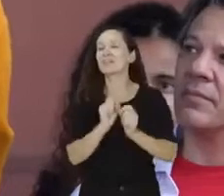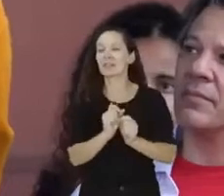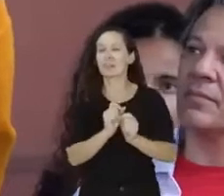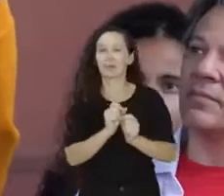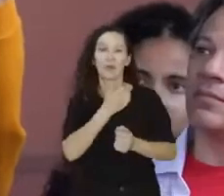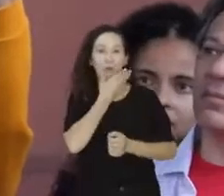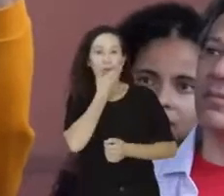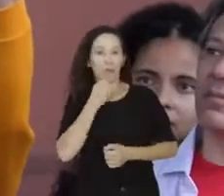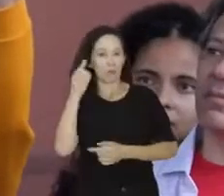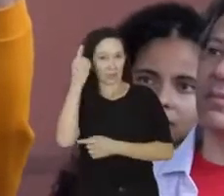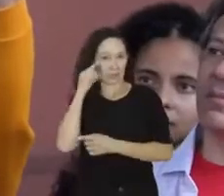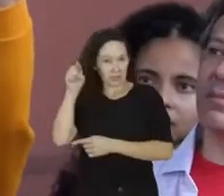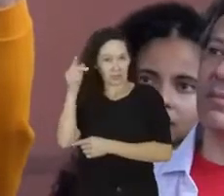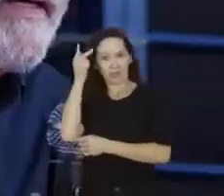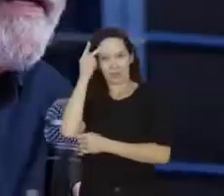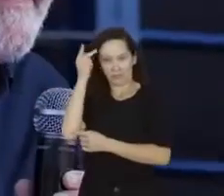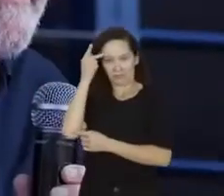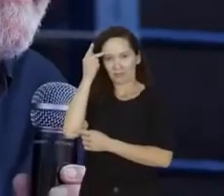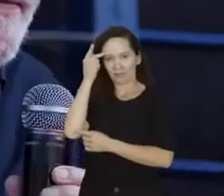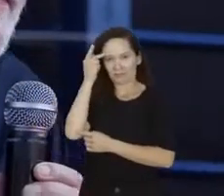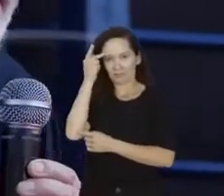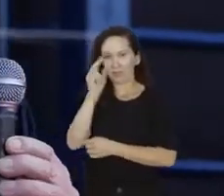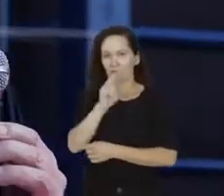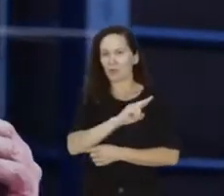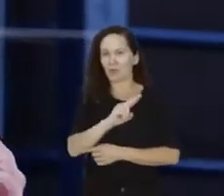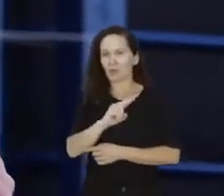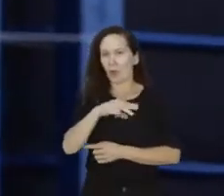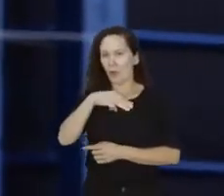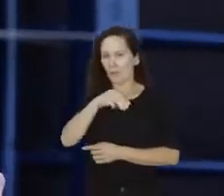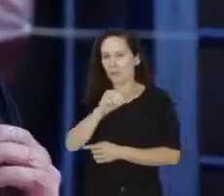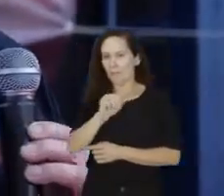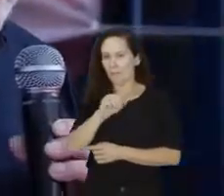São Paulo, chamava Mamãe, sabe, falei.